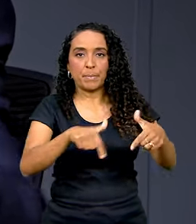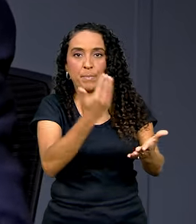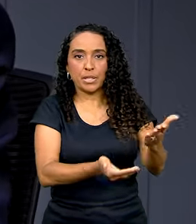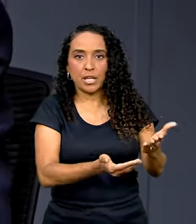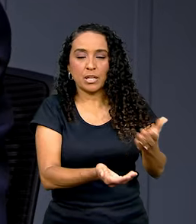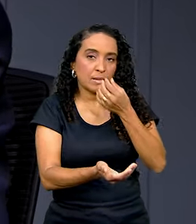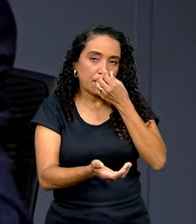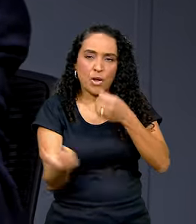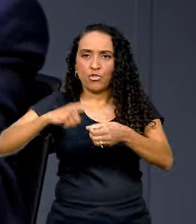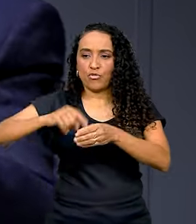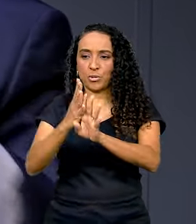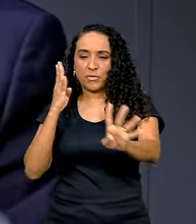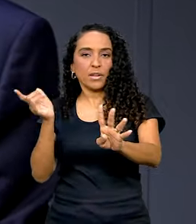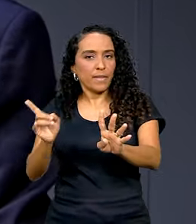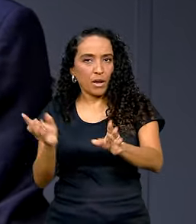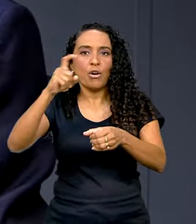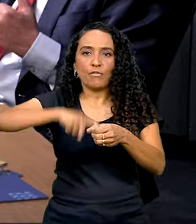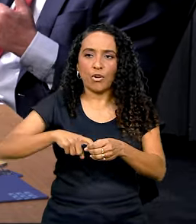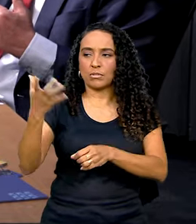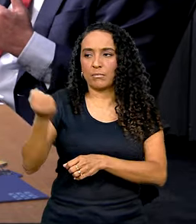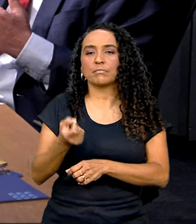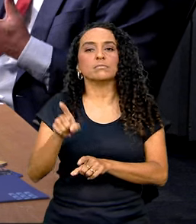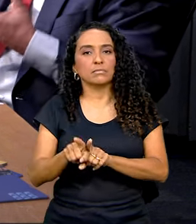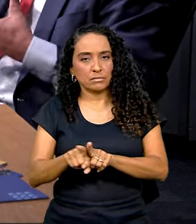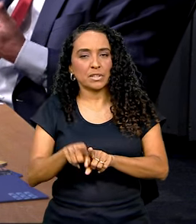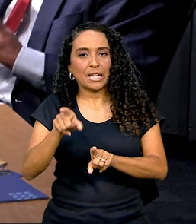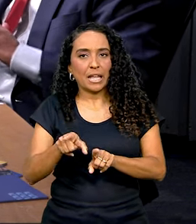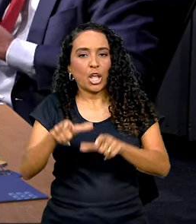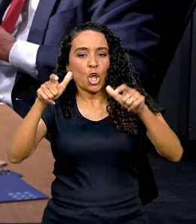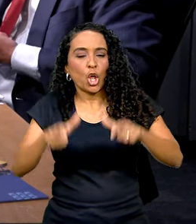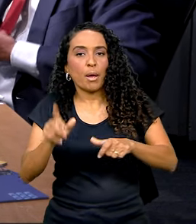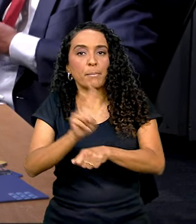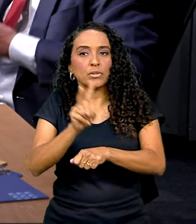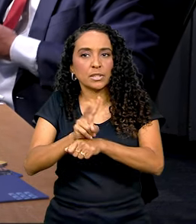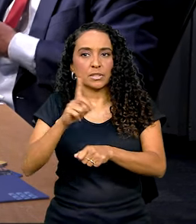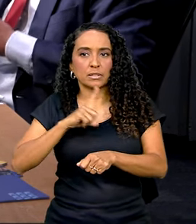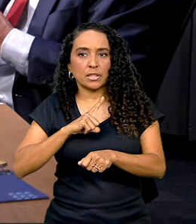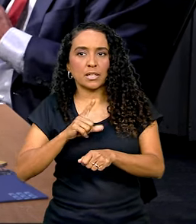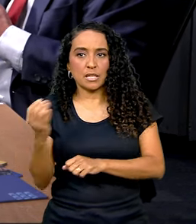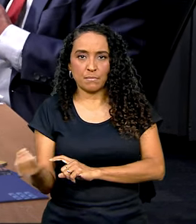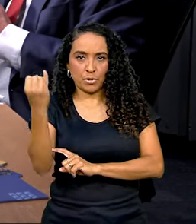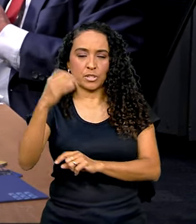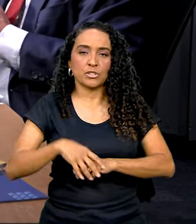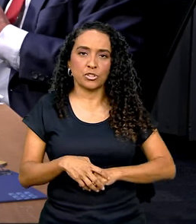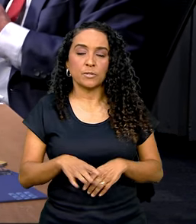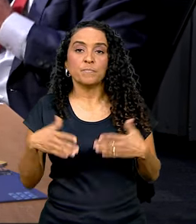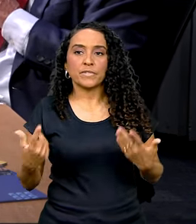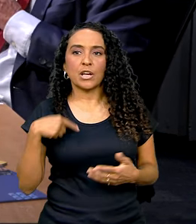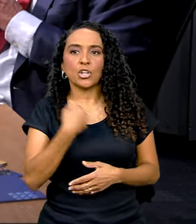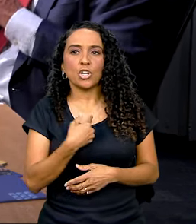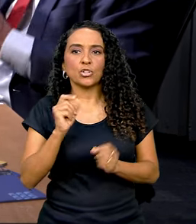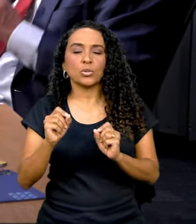não volta mais pra fila volta pro benefício é uma rede é um colchão de proteção é importante